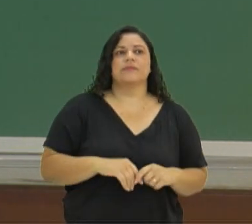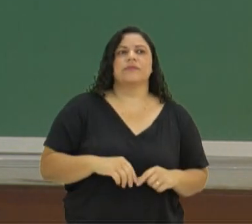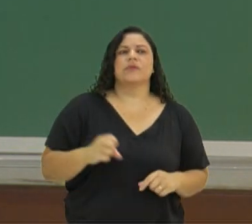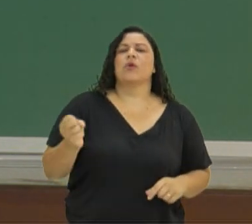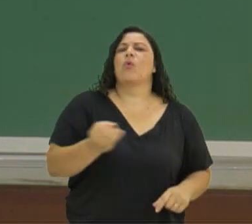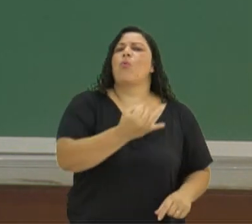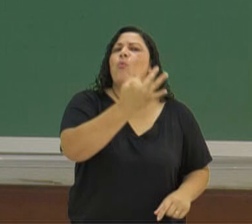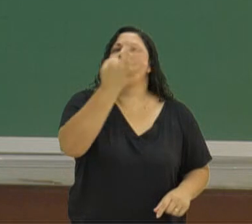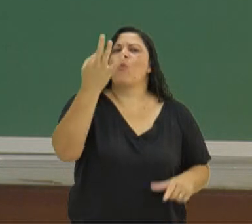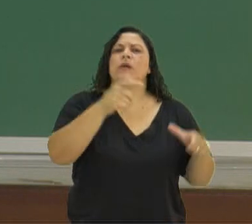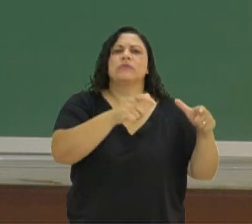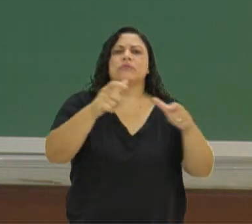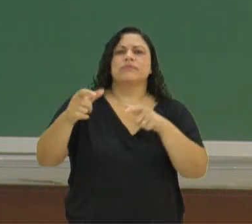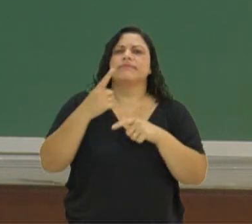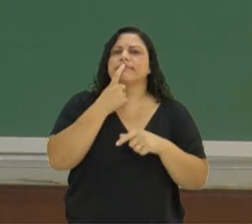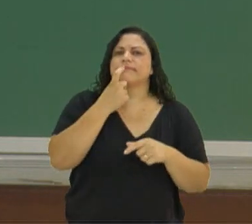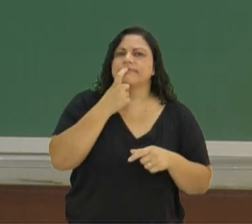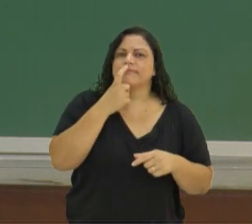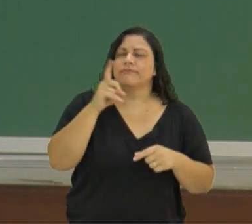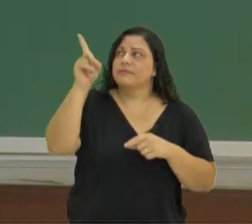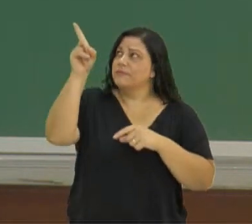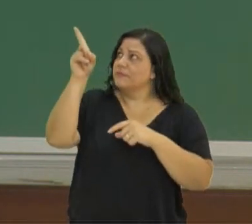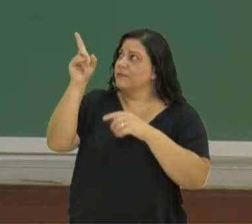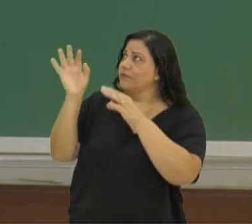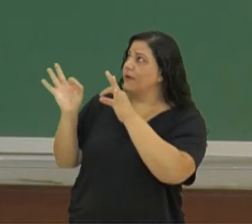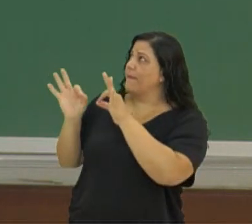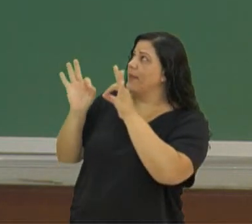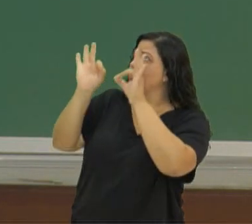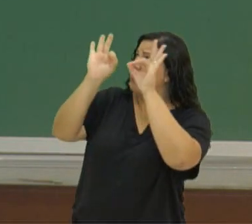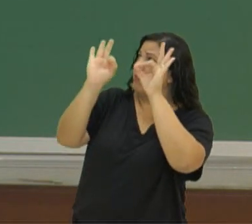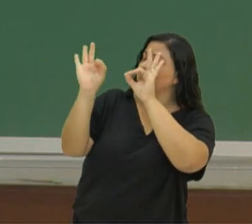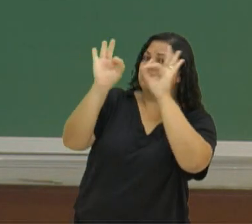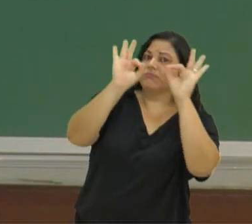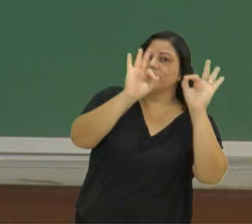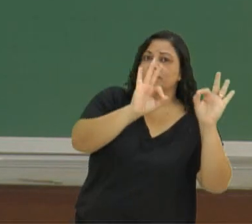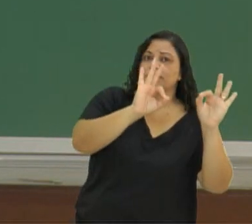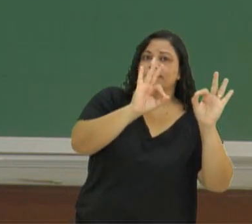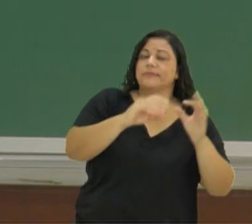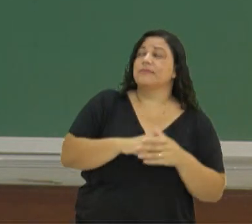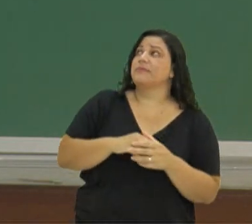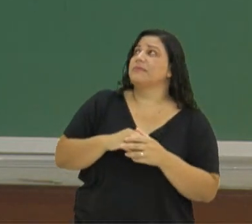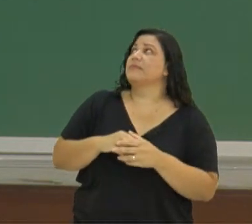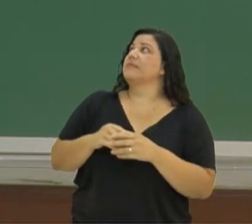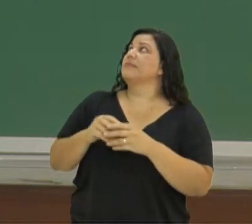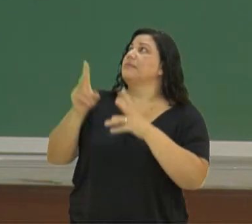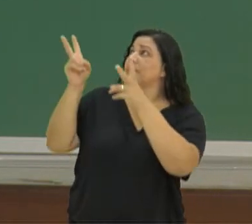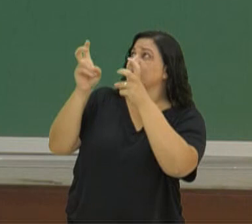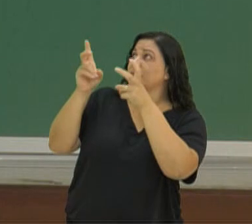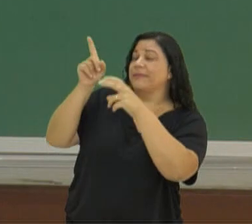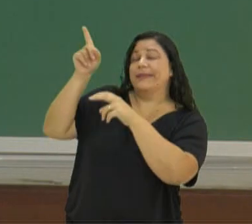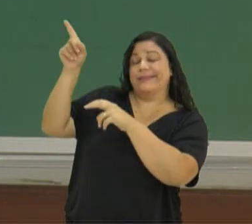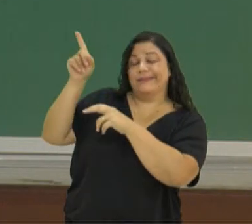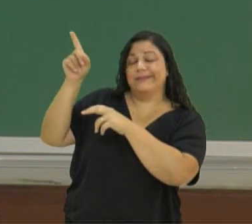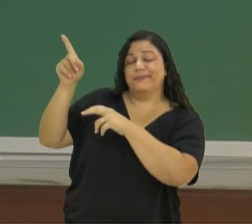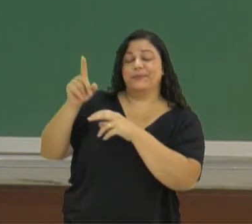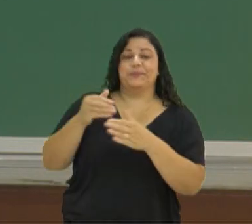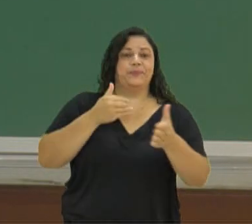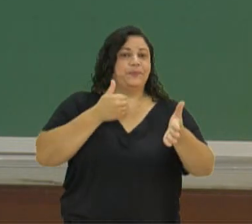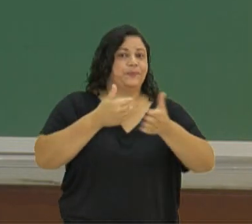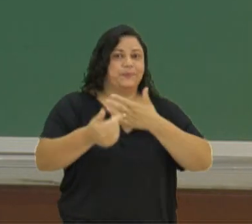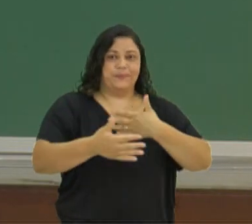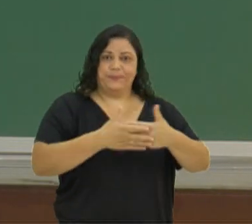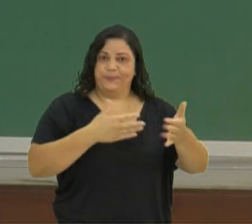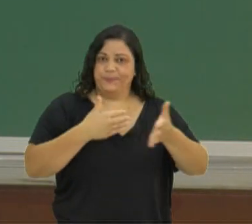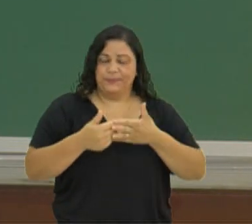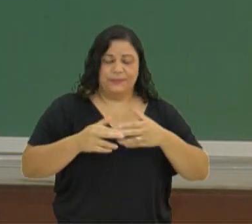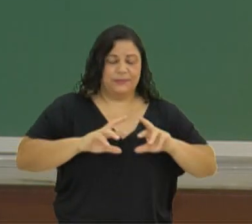quantas casas ela pode se movimentar. Ela pode se movimentar em todas as direções, né? Tanto na horizontal, na vertical e nas diagonais, quantas